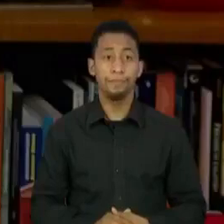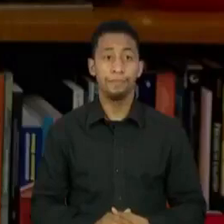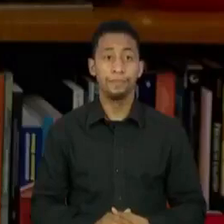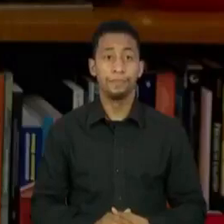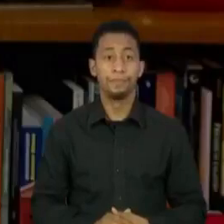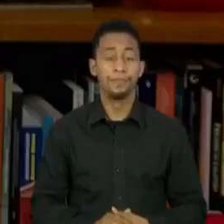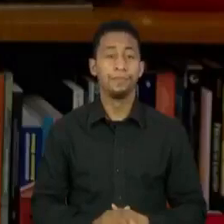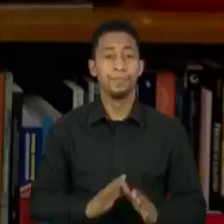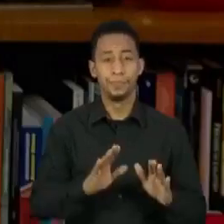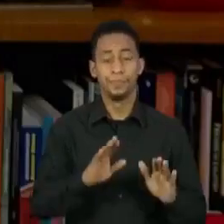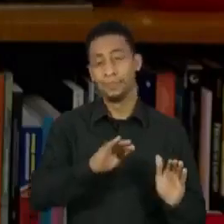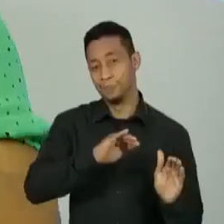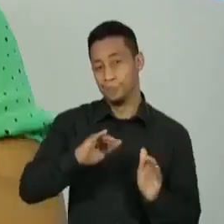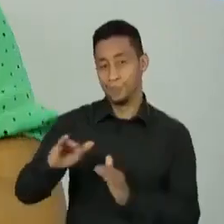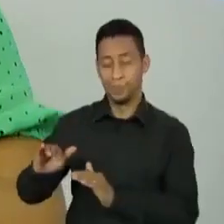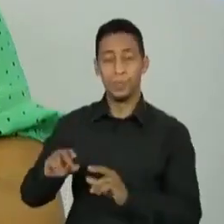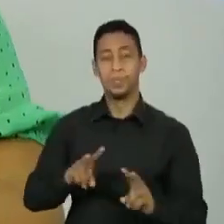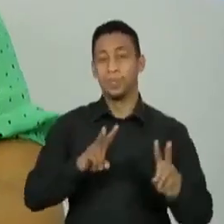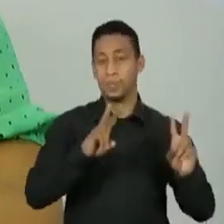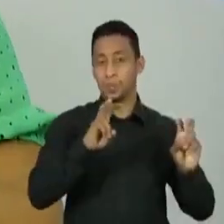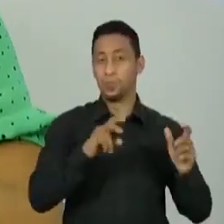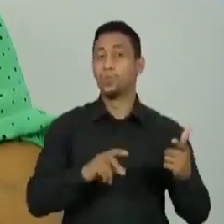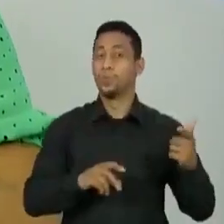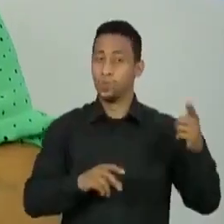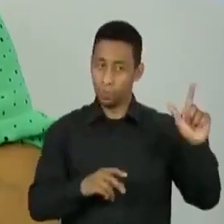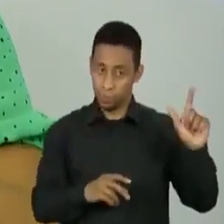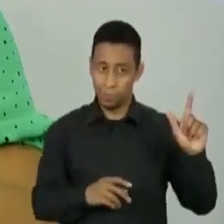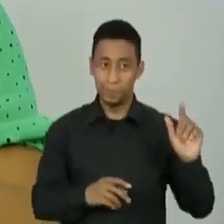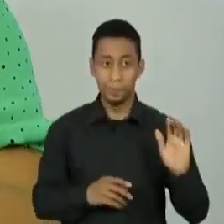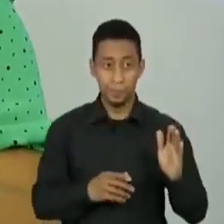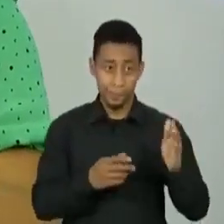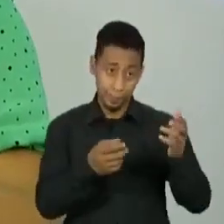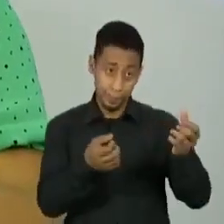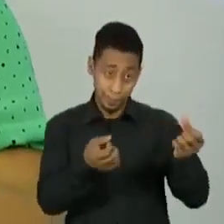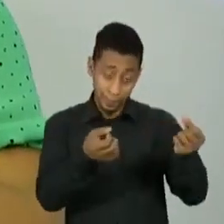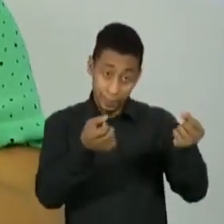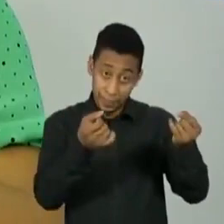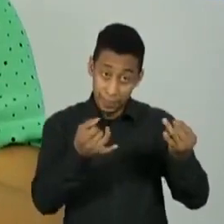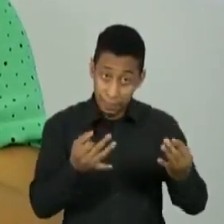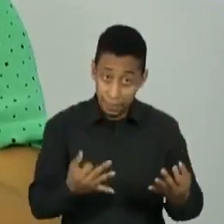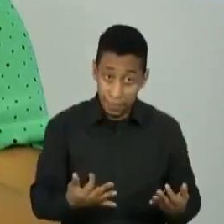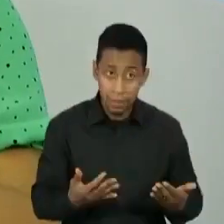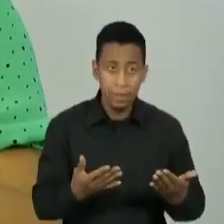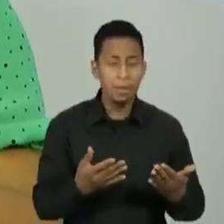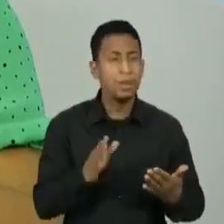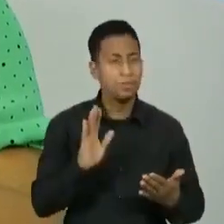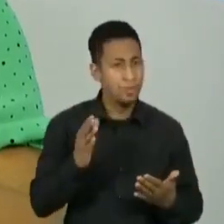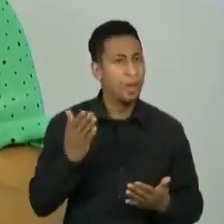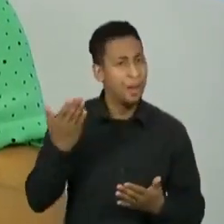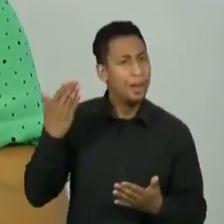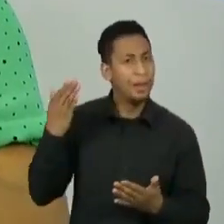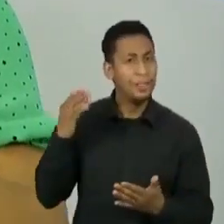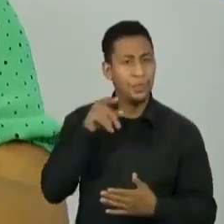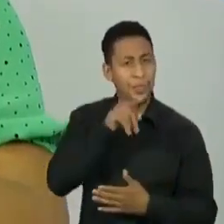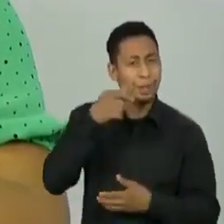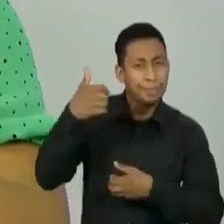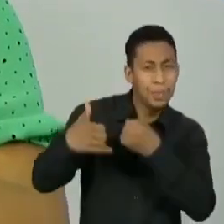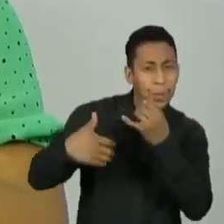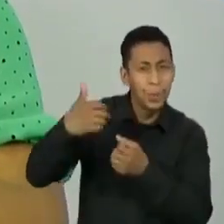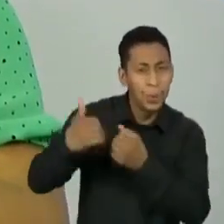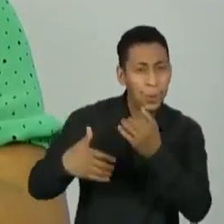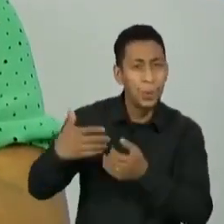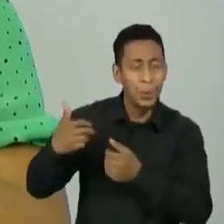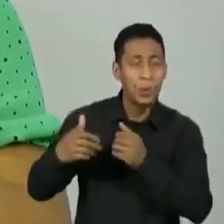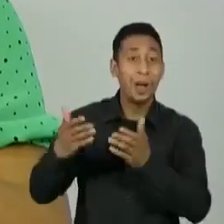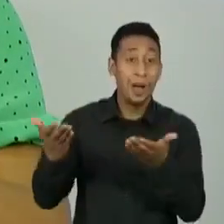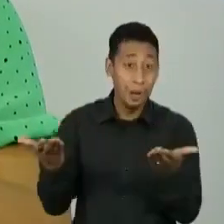o ministro Mudando de assunto novamente Eu gostaria que o senhor falasse um pouco sobre um tema que eu já ouvi o senhor falando que eu acho